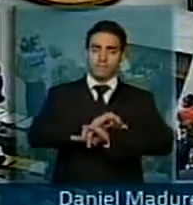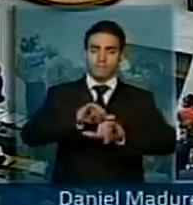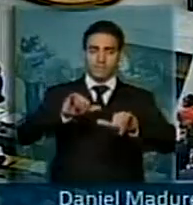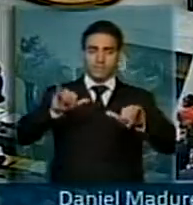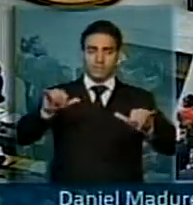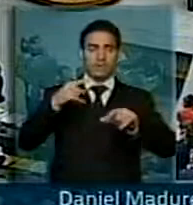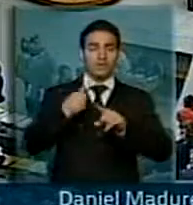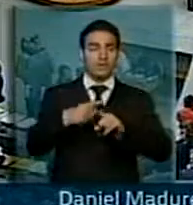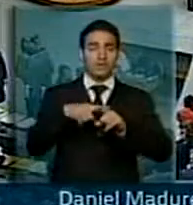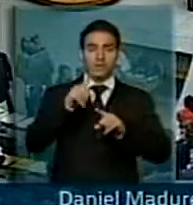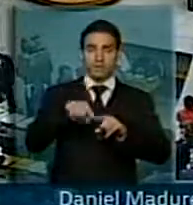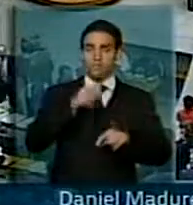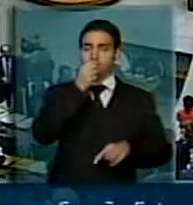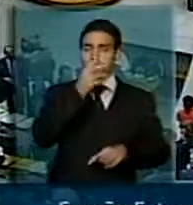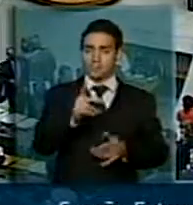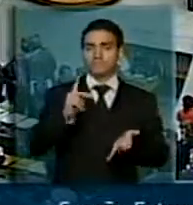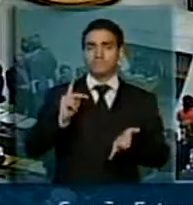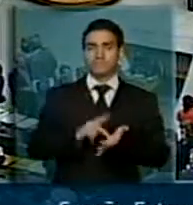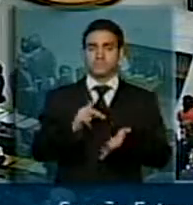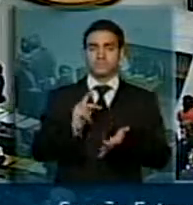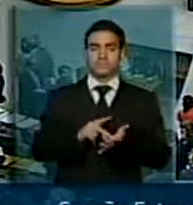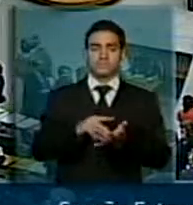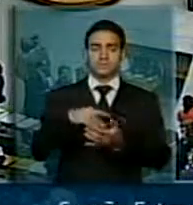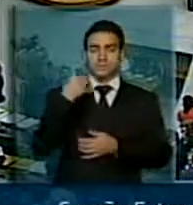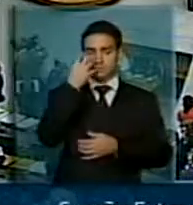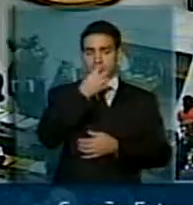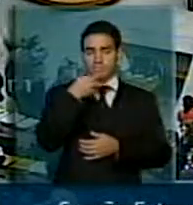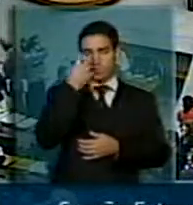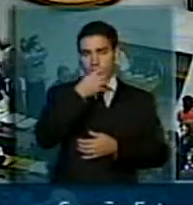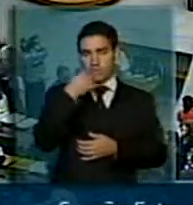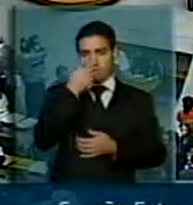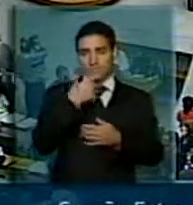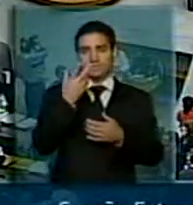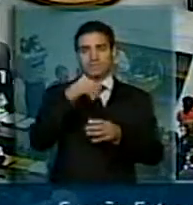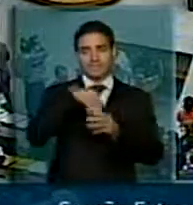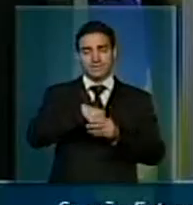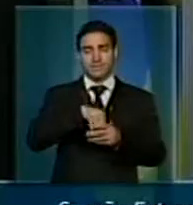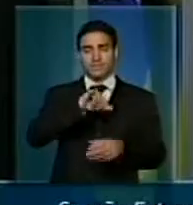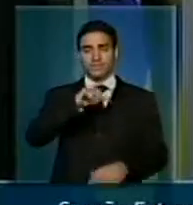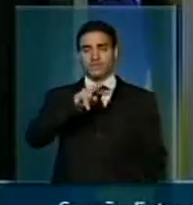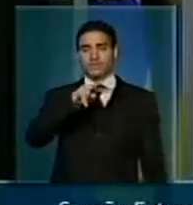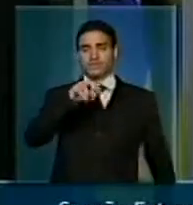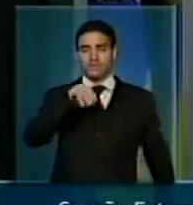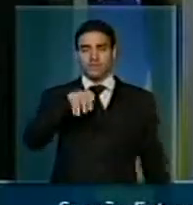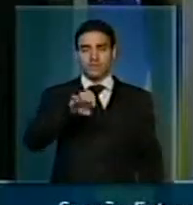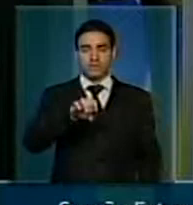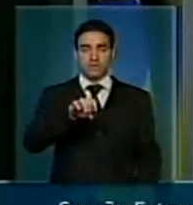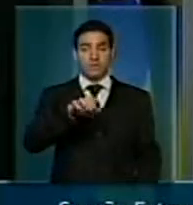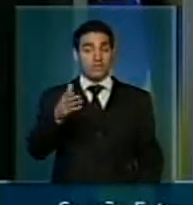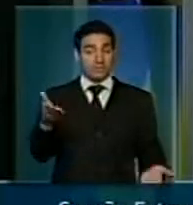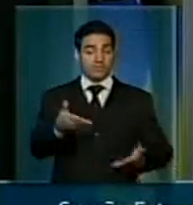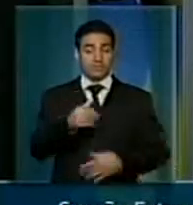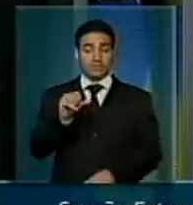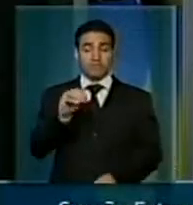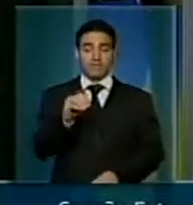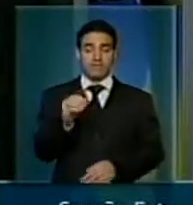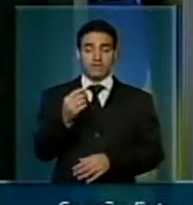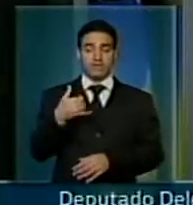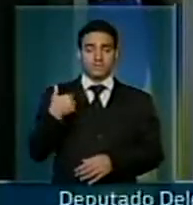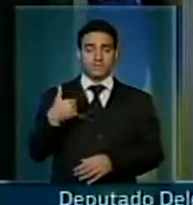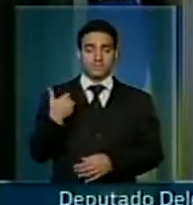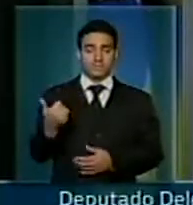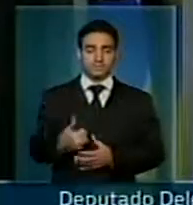pelo sucesso dessa grande música, dessa grande sambista, Dona Ivone Lara, que completa 90